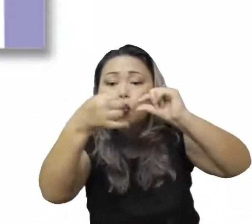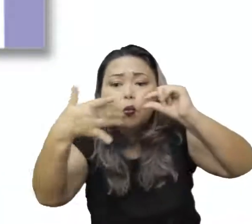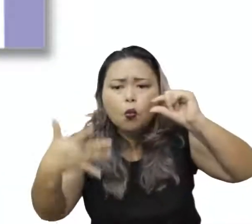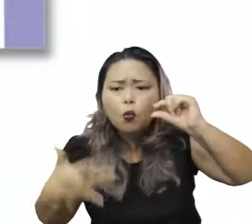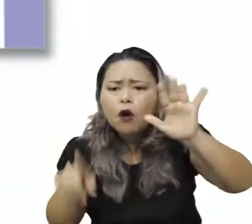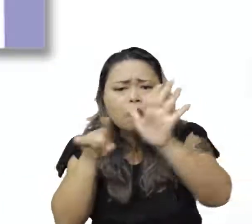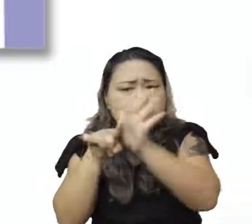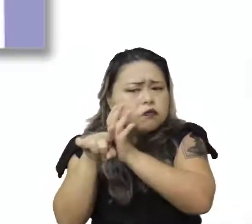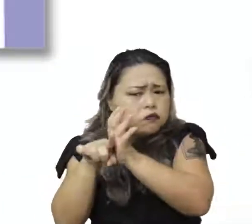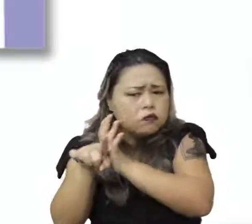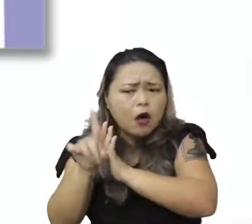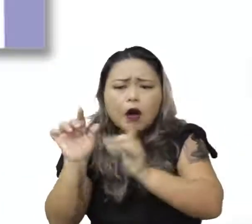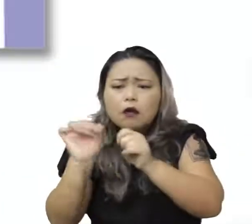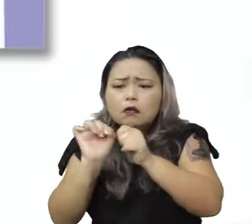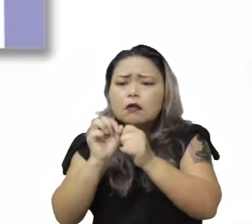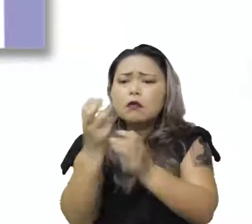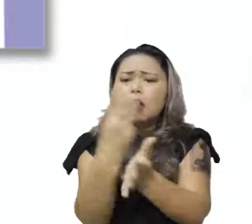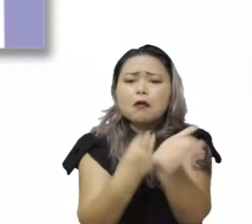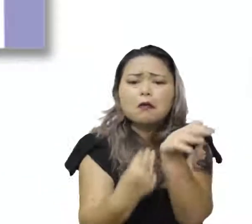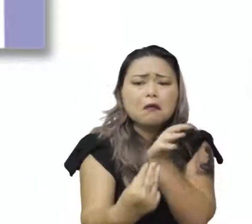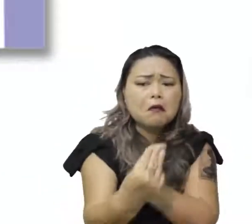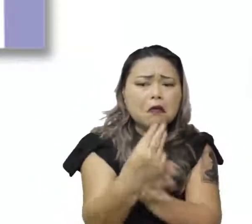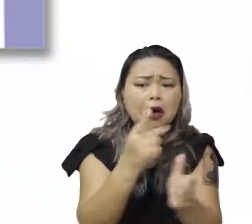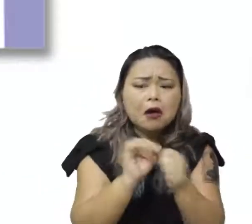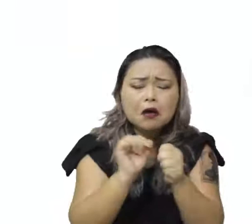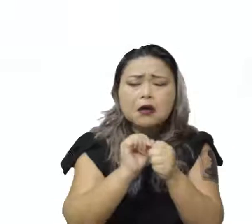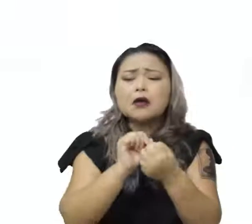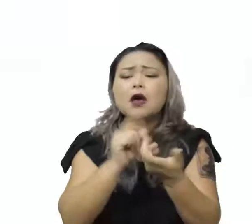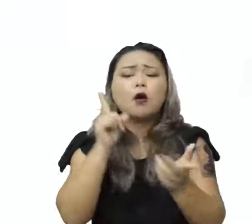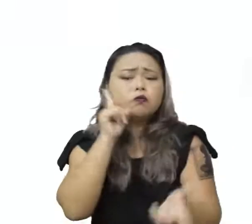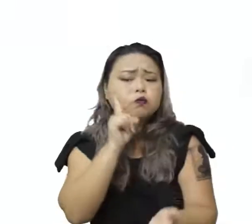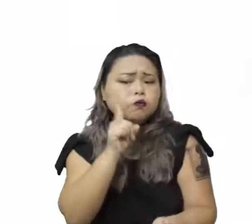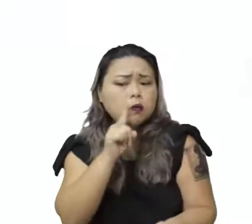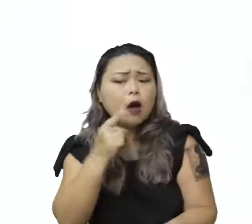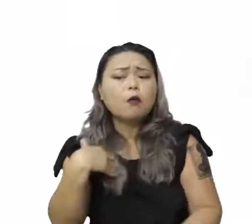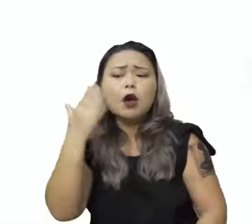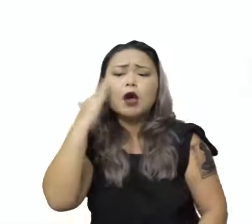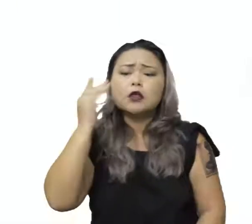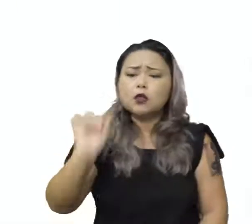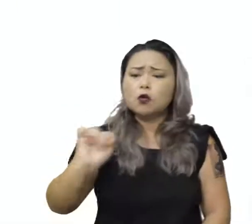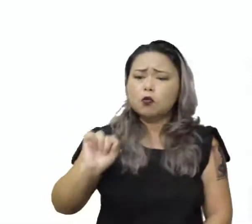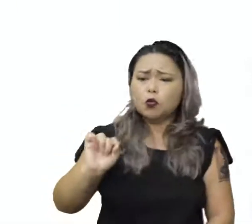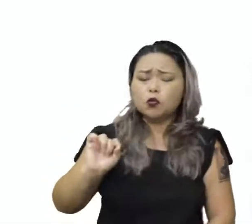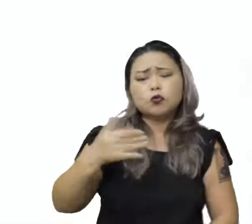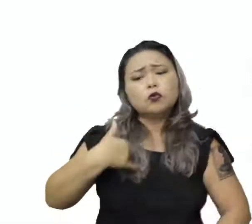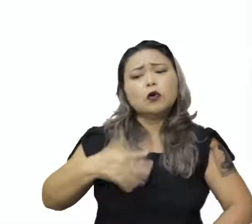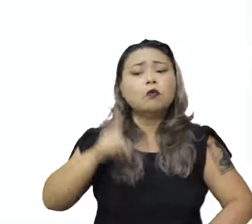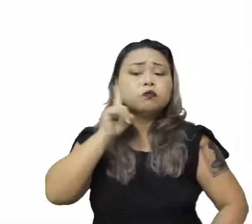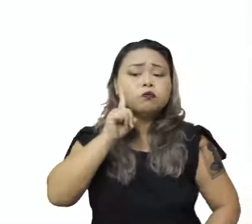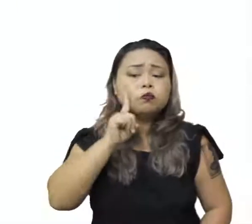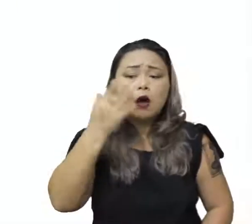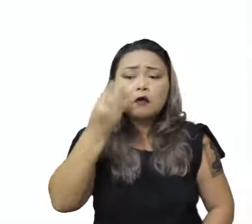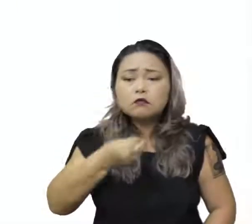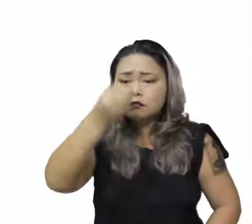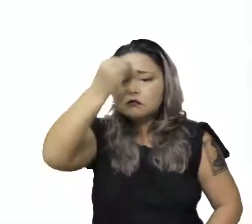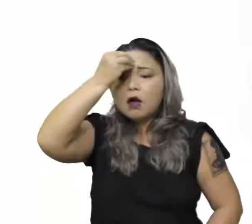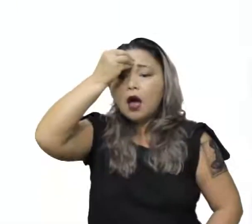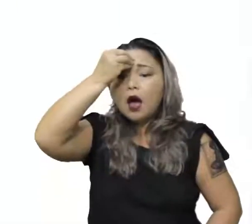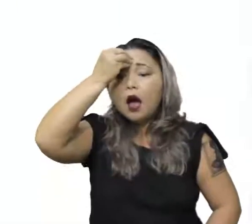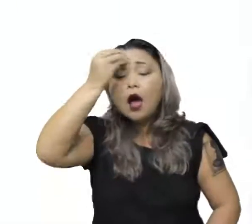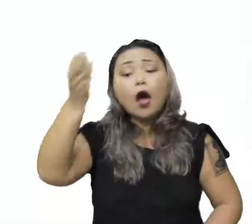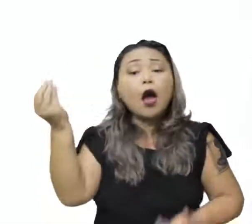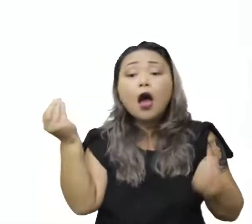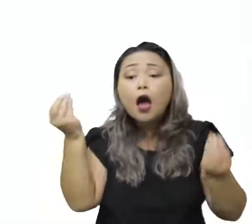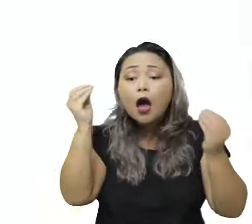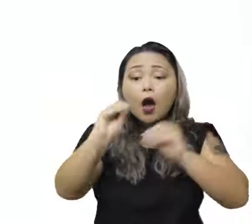vamos seguir. Pega o mapinha aí dos Estados Unidos, vamos entender um pouco dos Estados Unidos, tá? Dentro disso, vamos